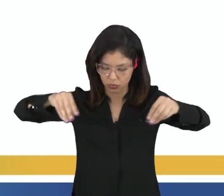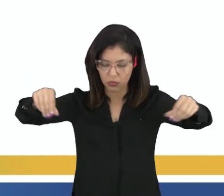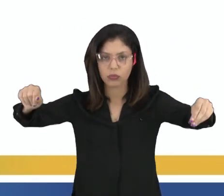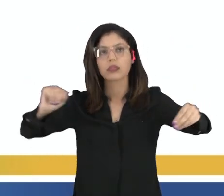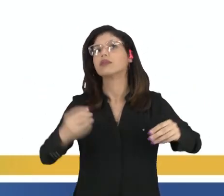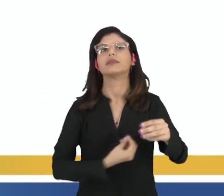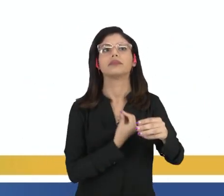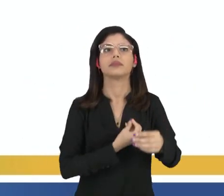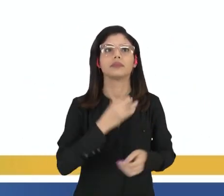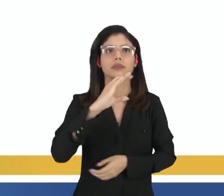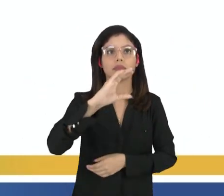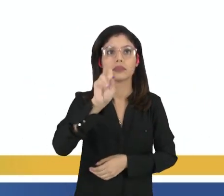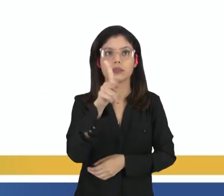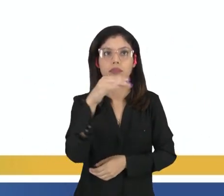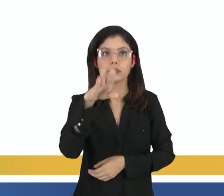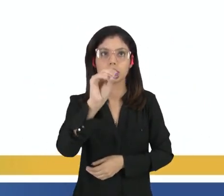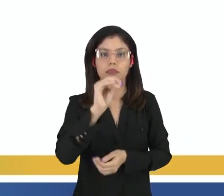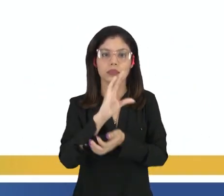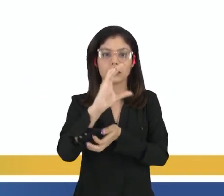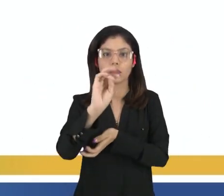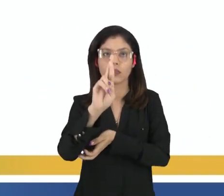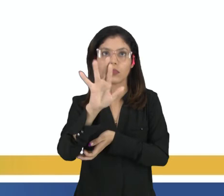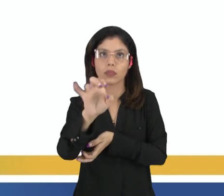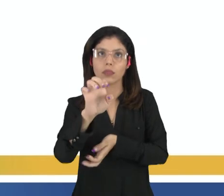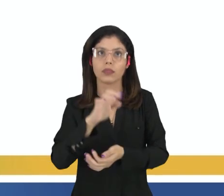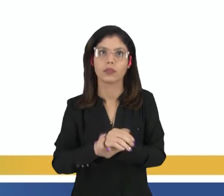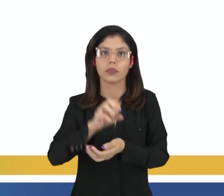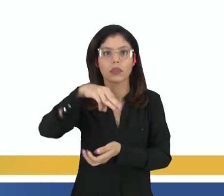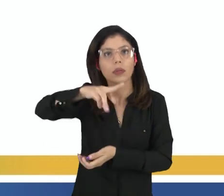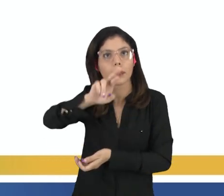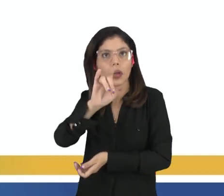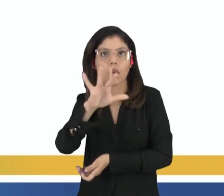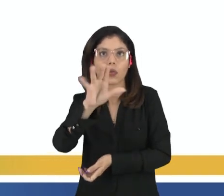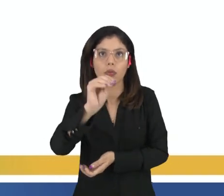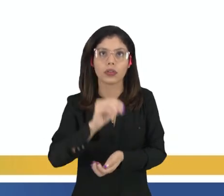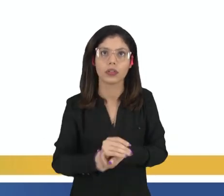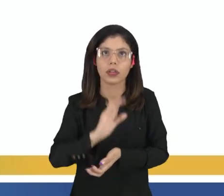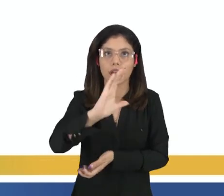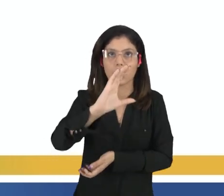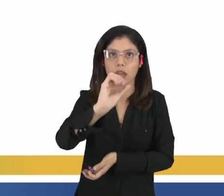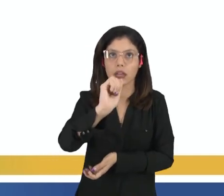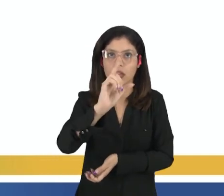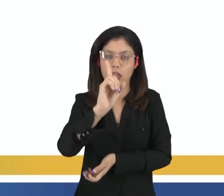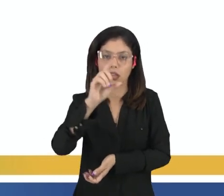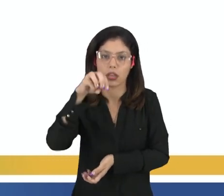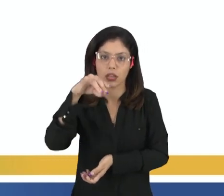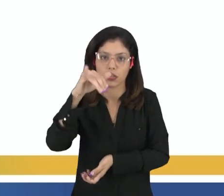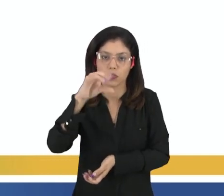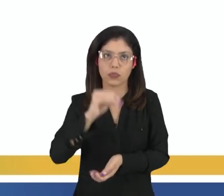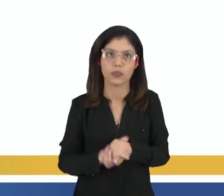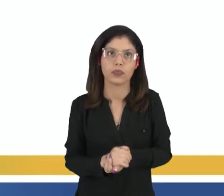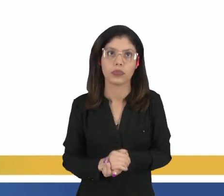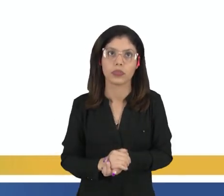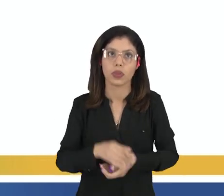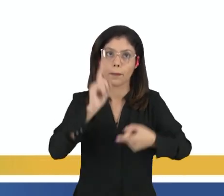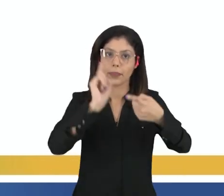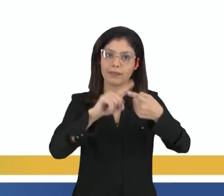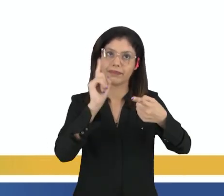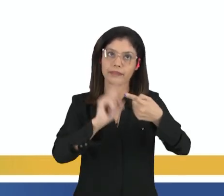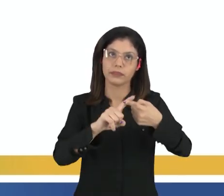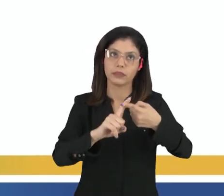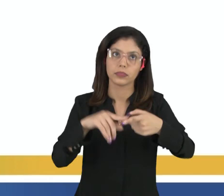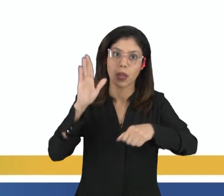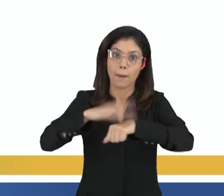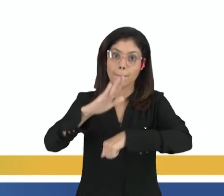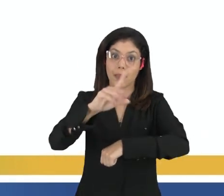temos aqui a presença do chumbo, do cobre, do mercúrio e do cádmio. Então, o chumbo aqui, ó, é um